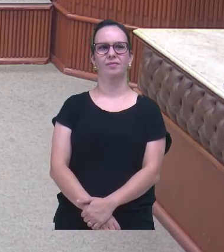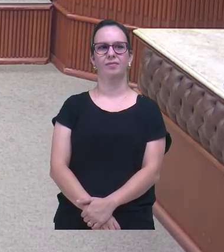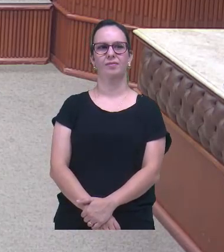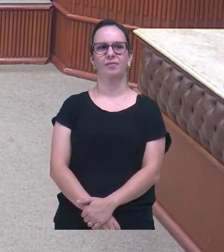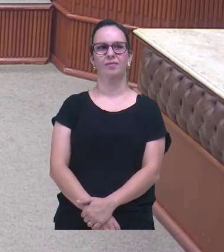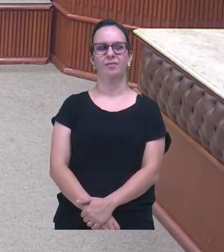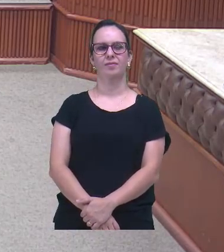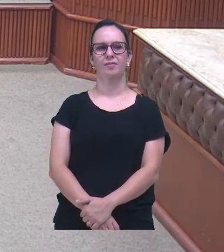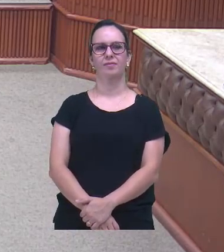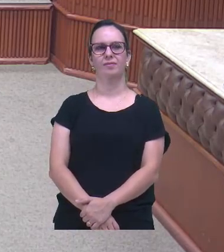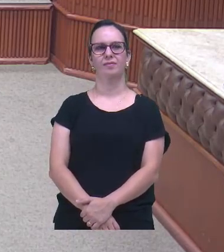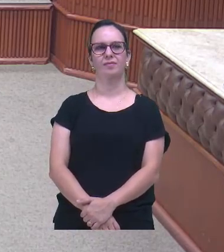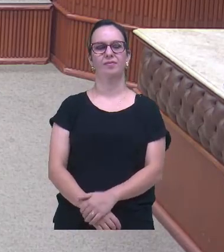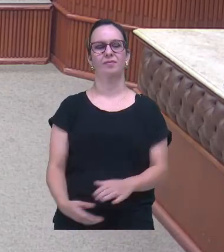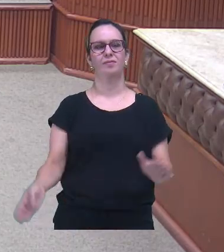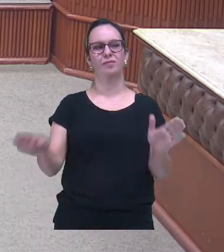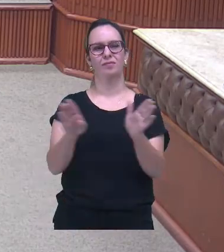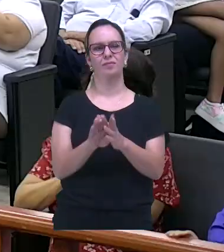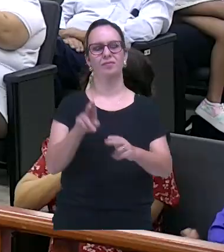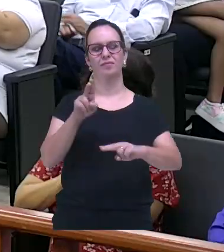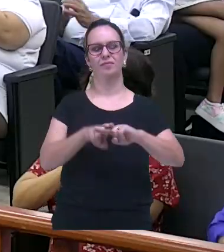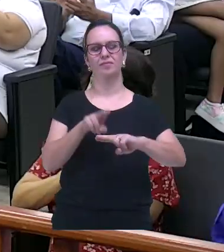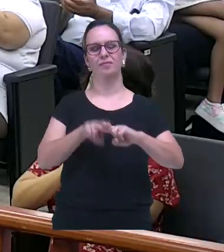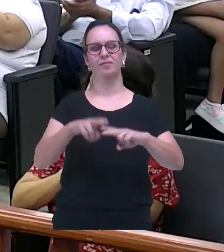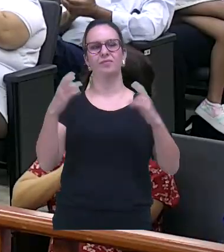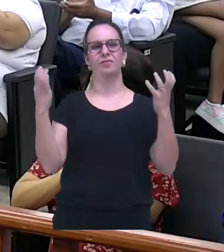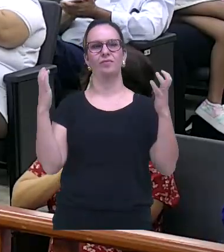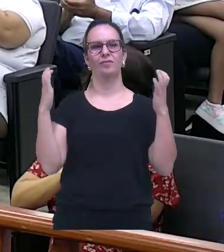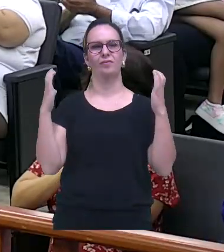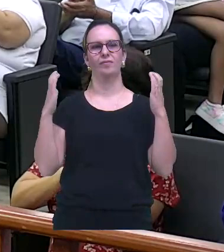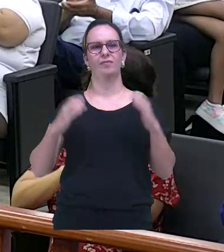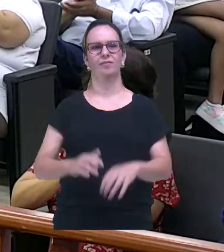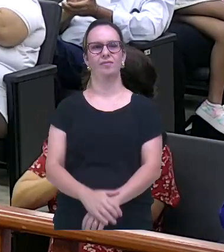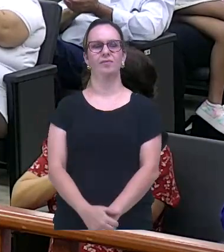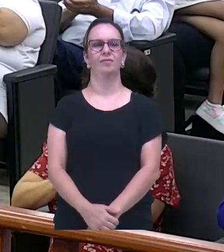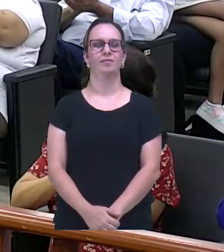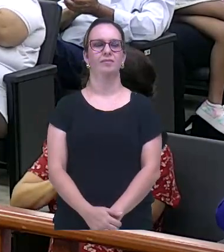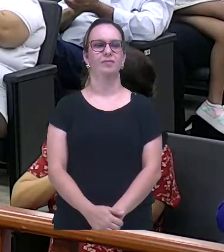O retorno aos lugares com uma salva de palmas, por favor.